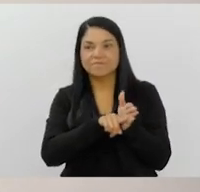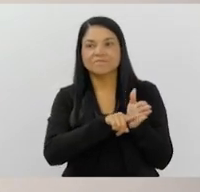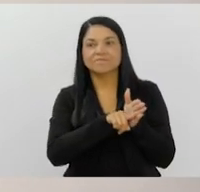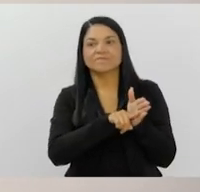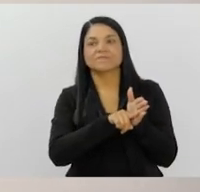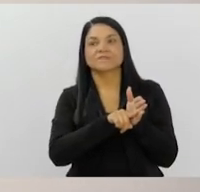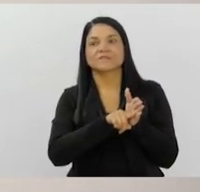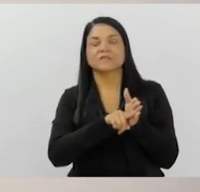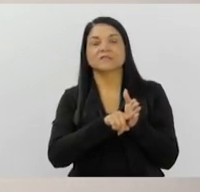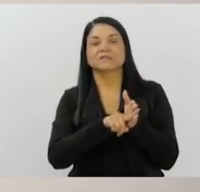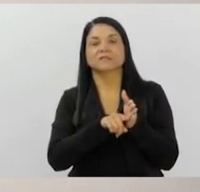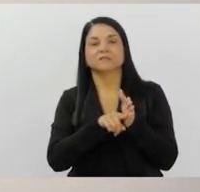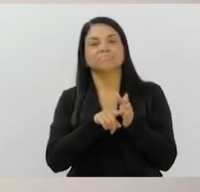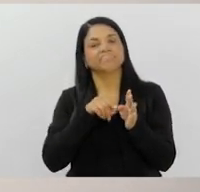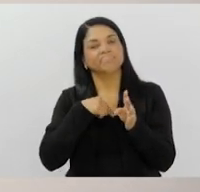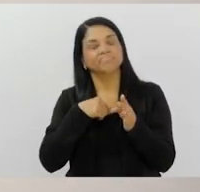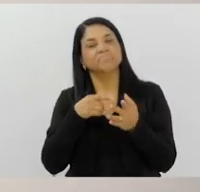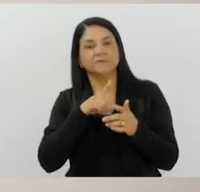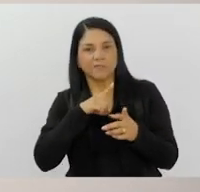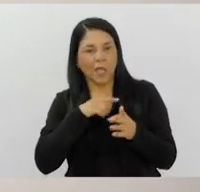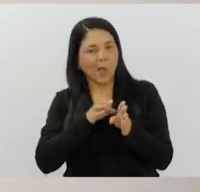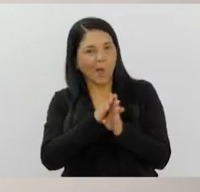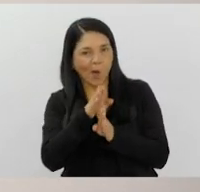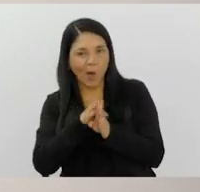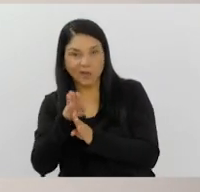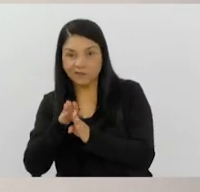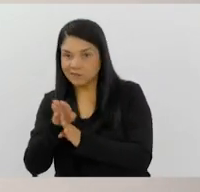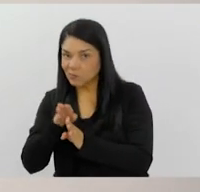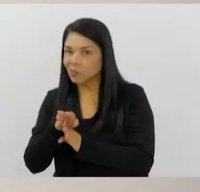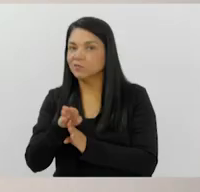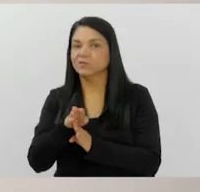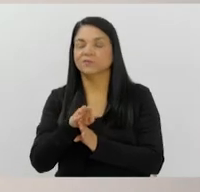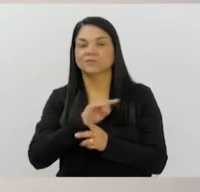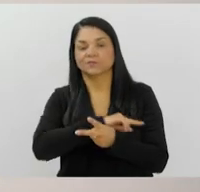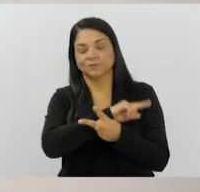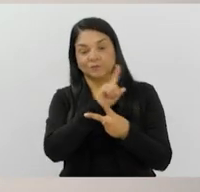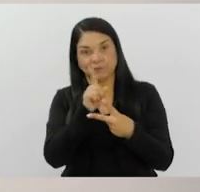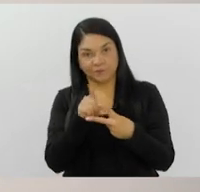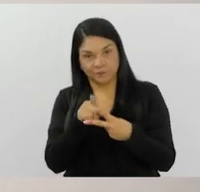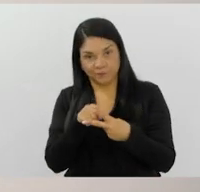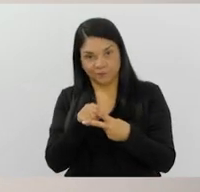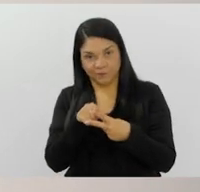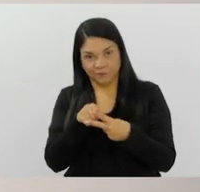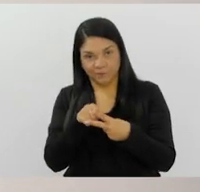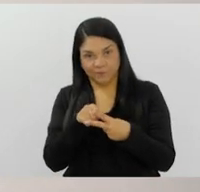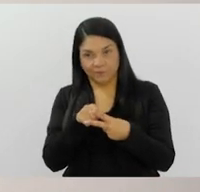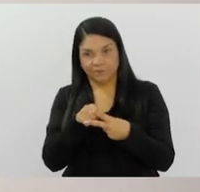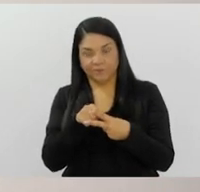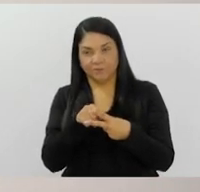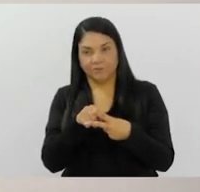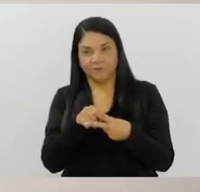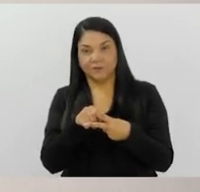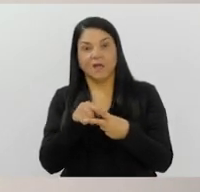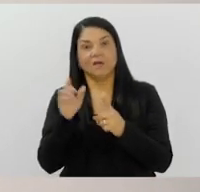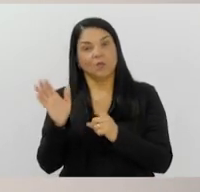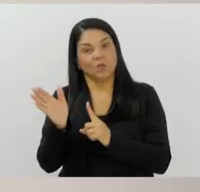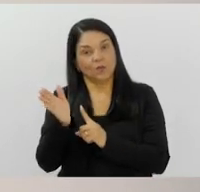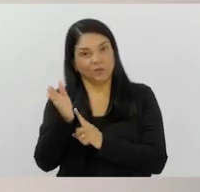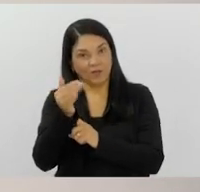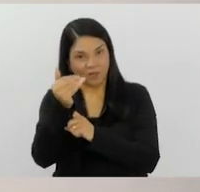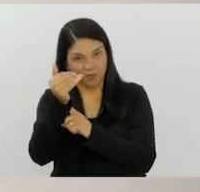algumas recomendações entre elas a primeira seria o o banimento dessa